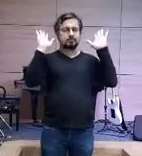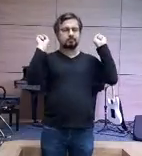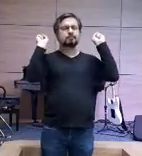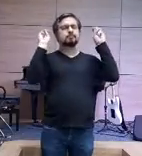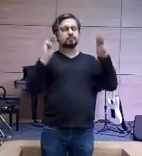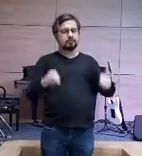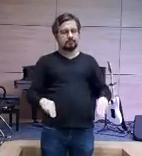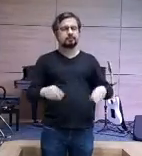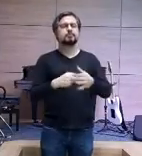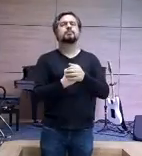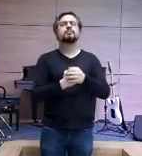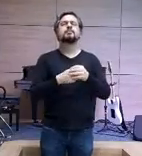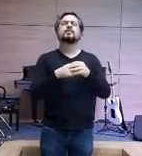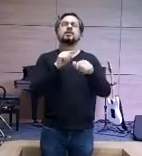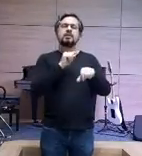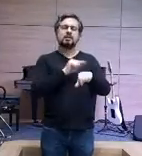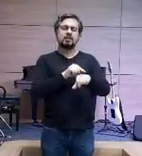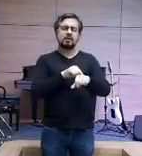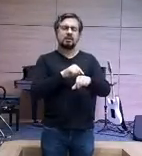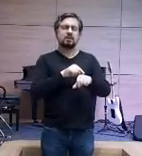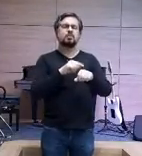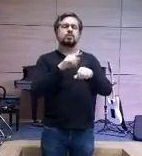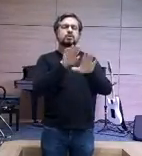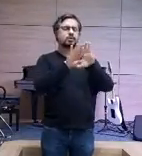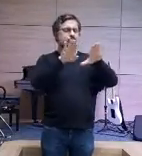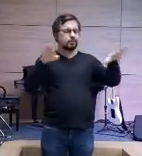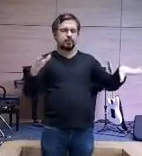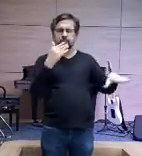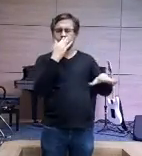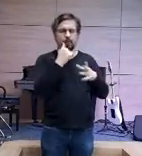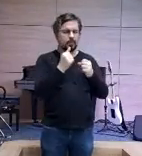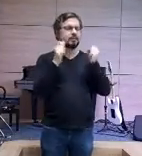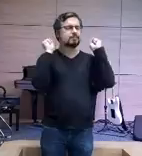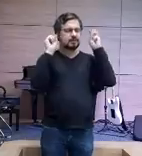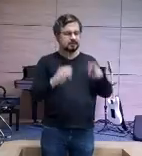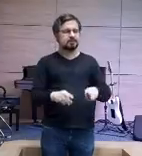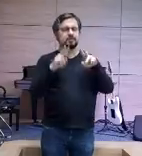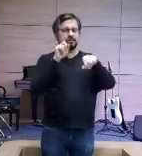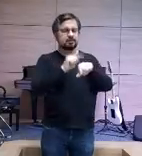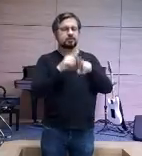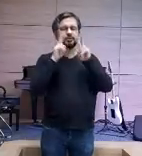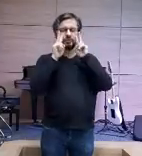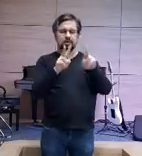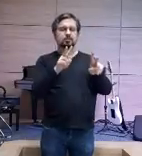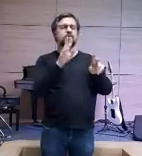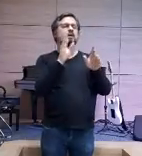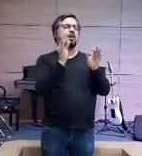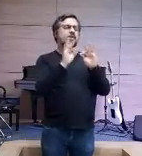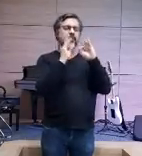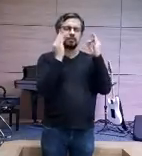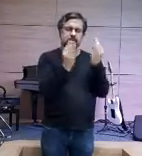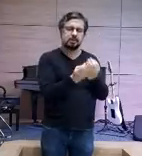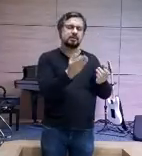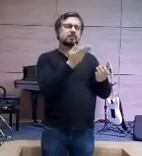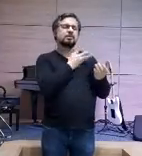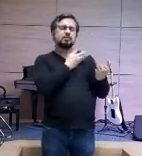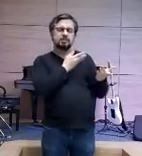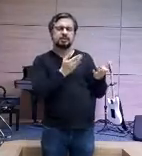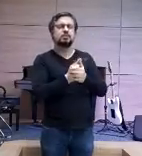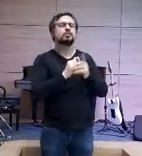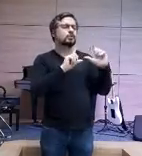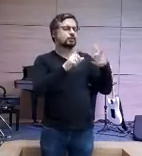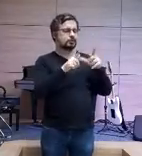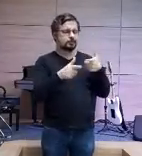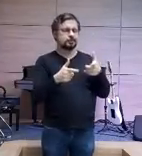festas seja um tempo de mesa cheias seja um tempo de nós vemos nossos familiares amigos sejam reunidos